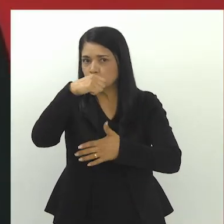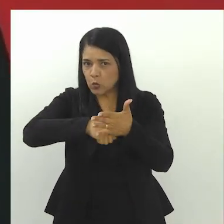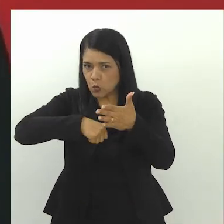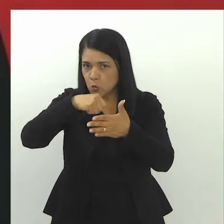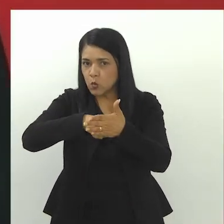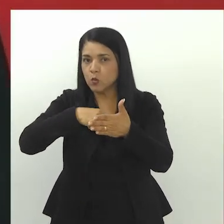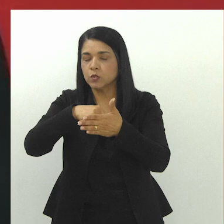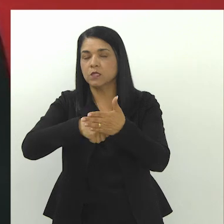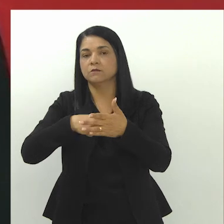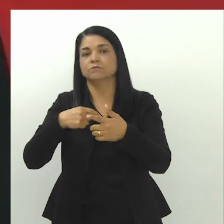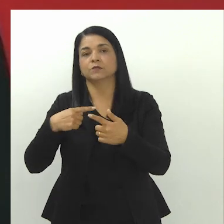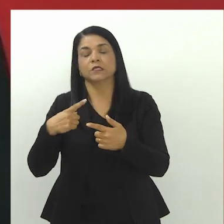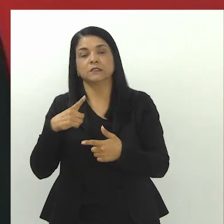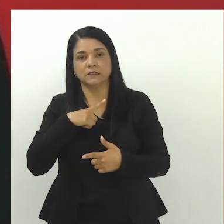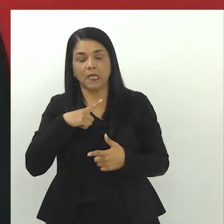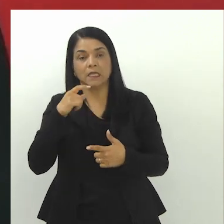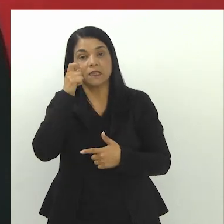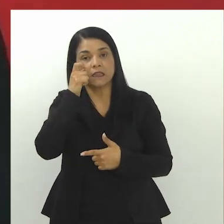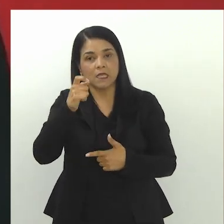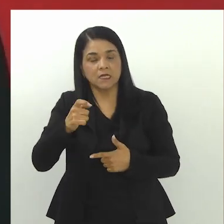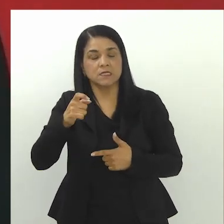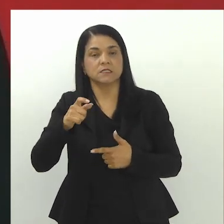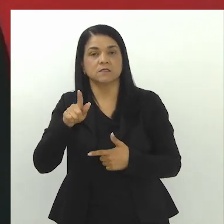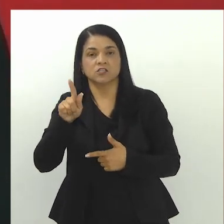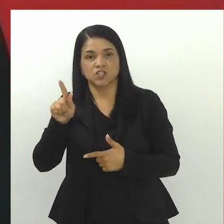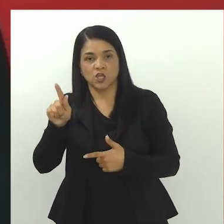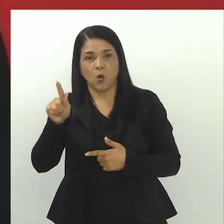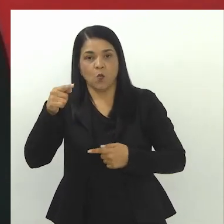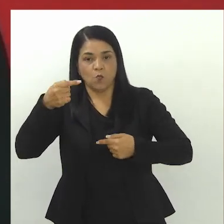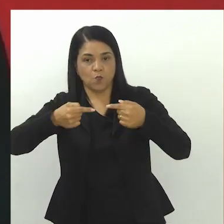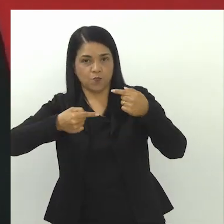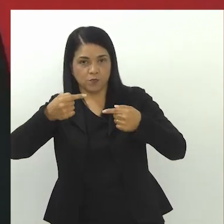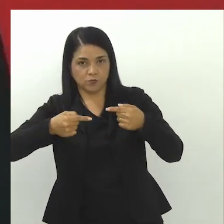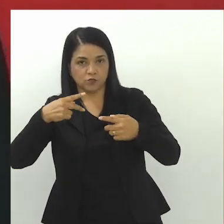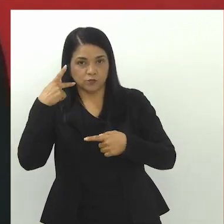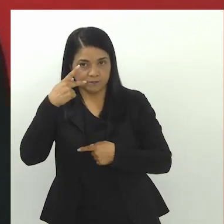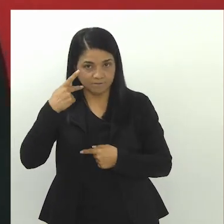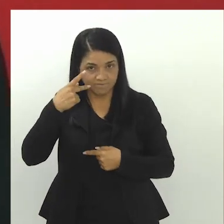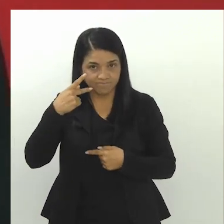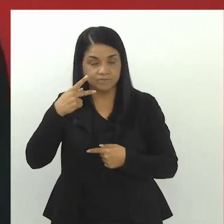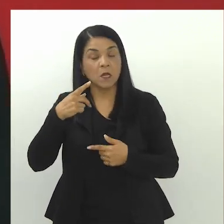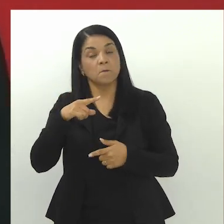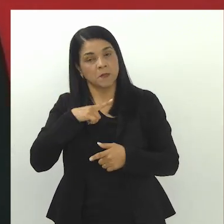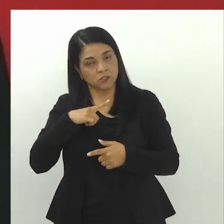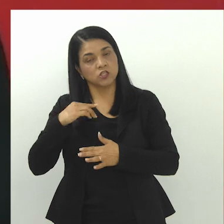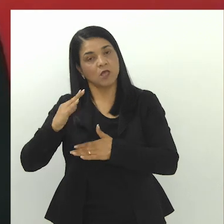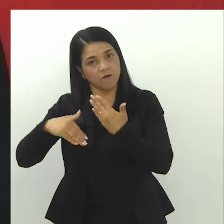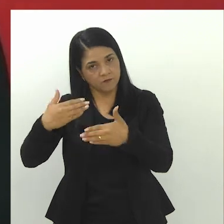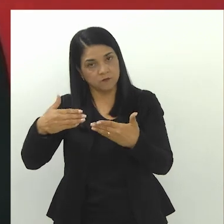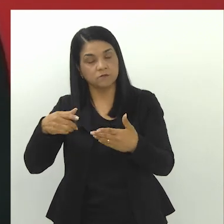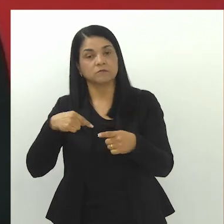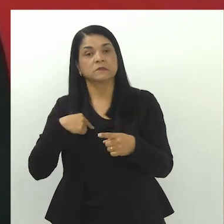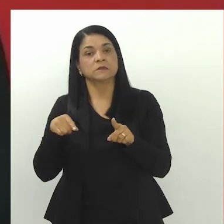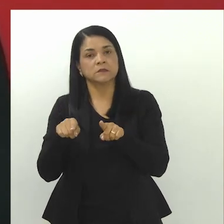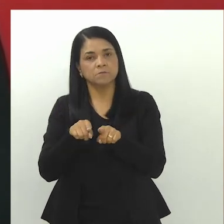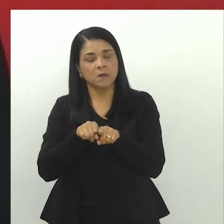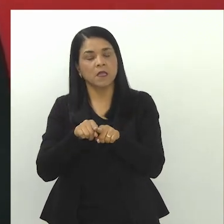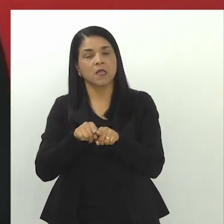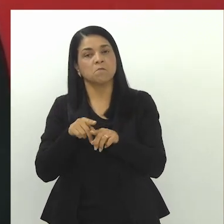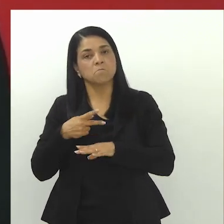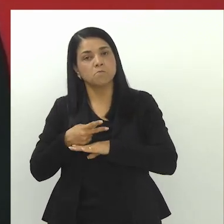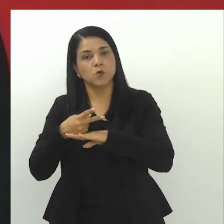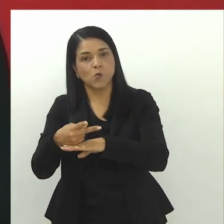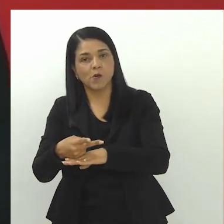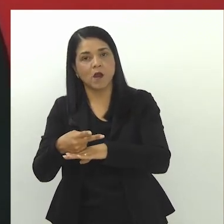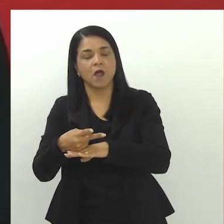contraria interesses políticos e geopolíticos importantes, mas notou-se esse avanço. Também se